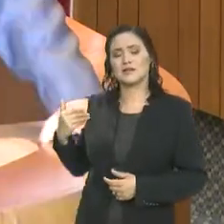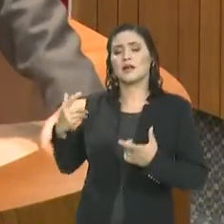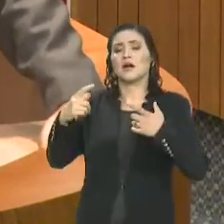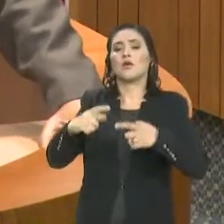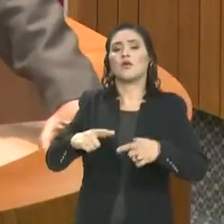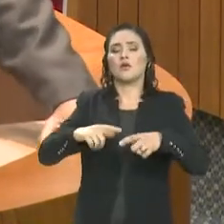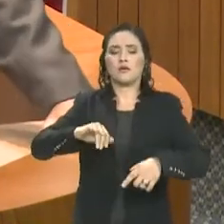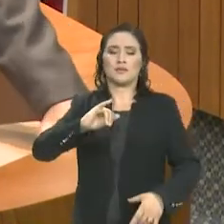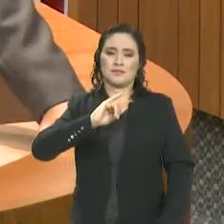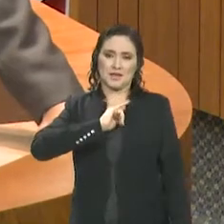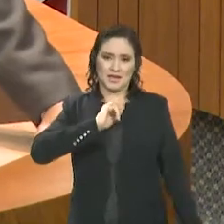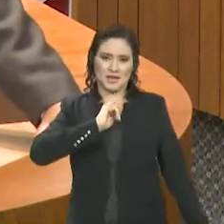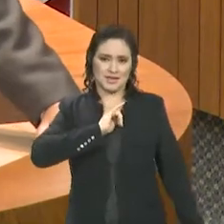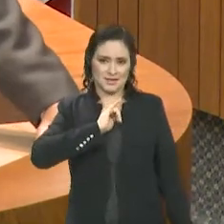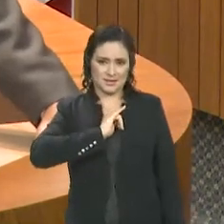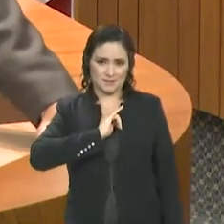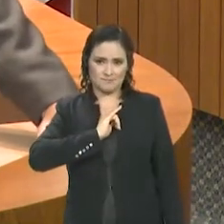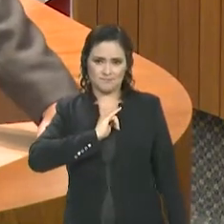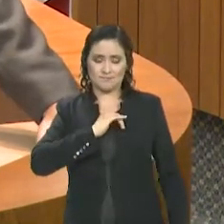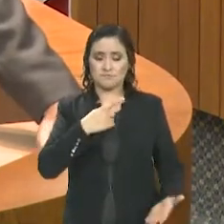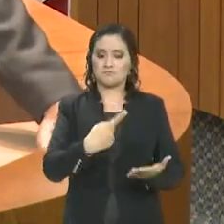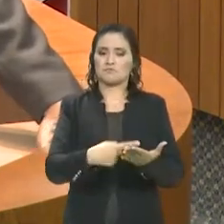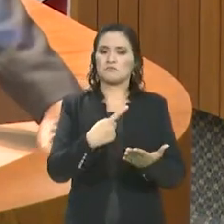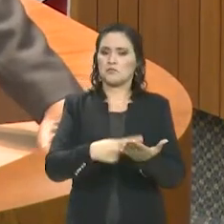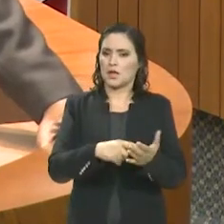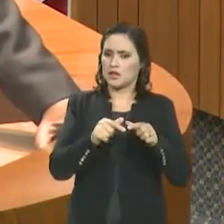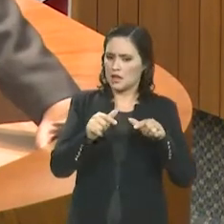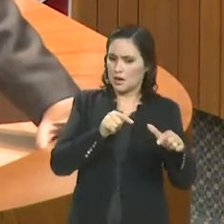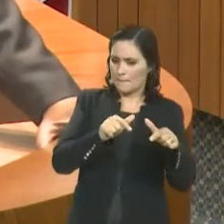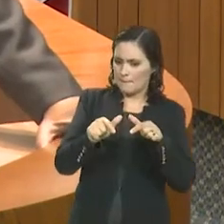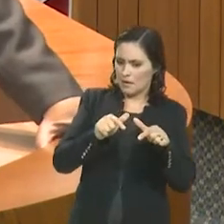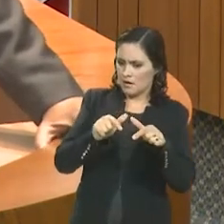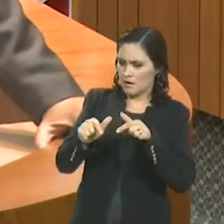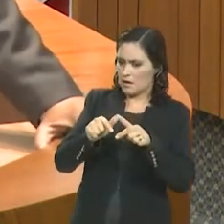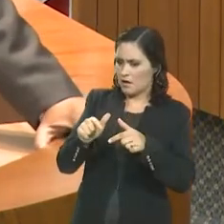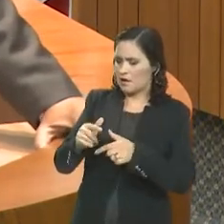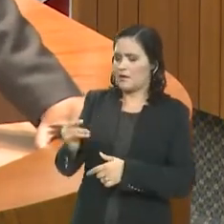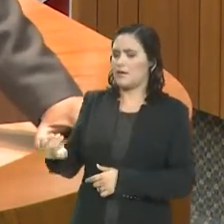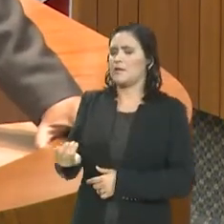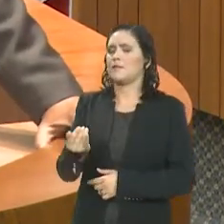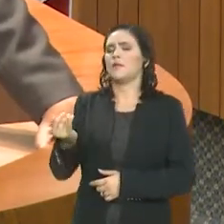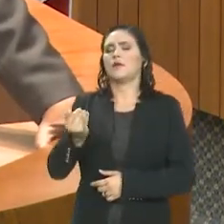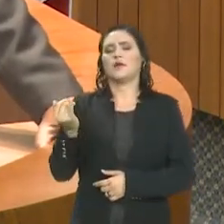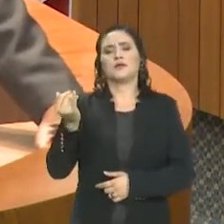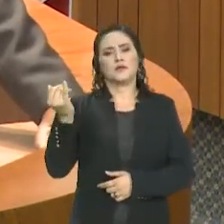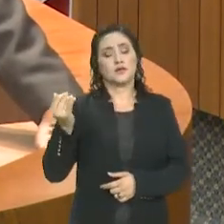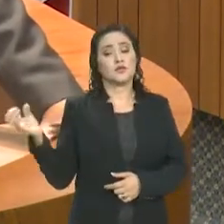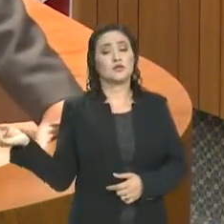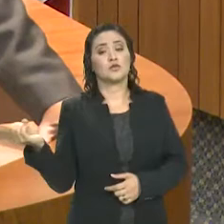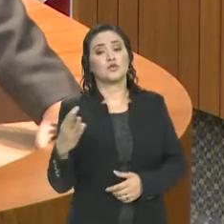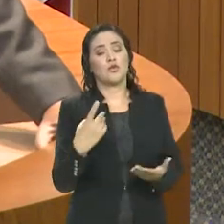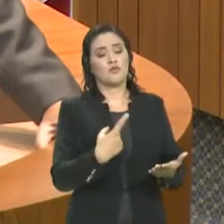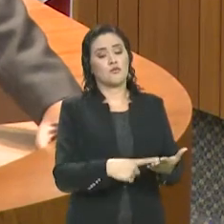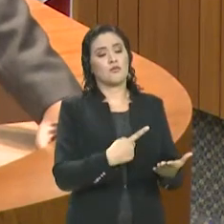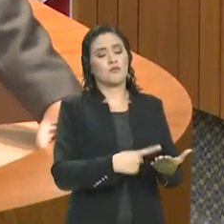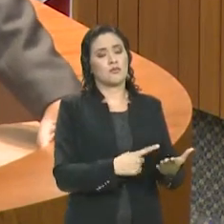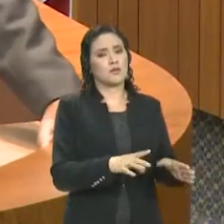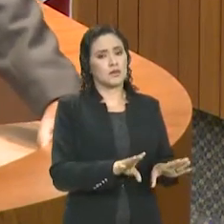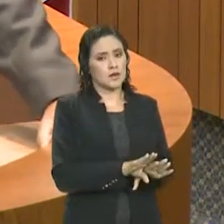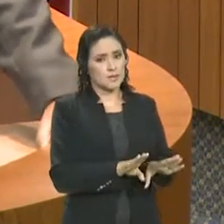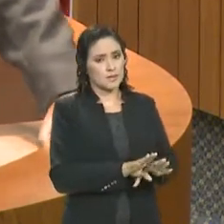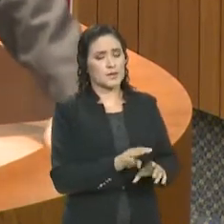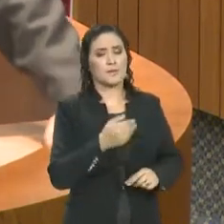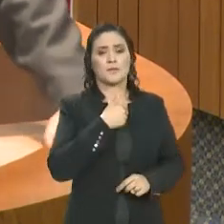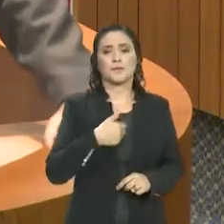Imperatriz. Agenda forte, de trabalho, de entrega e de novos compromissos. Governador